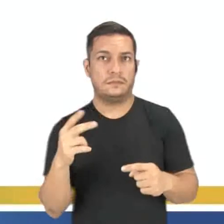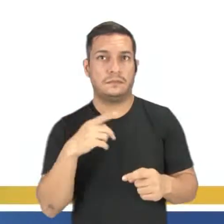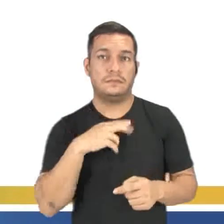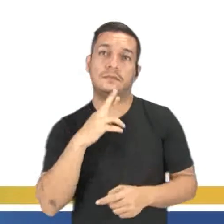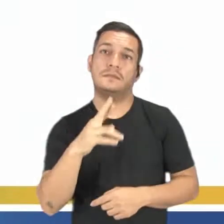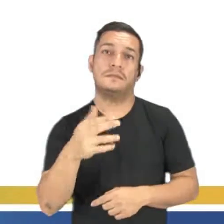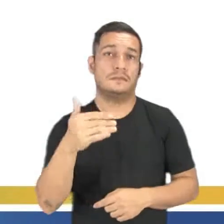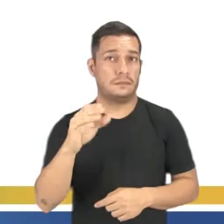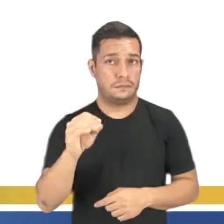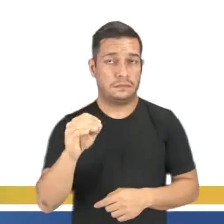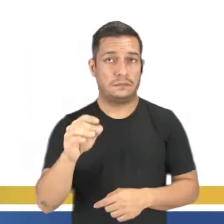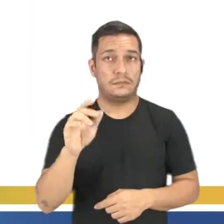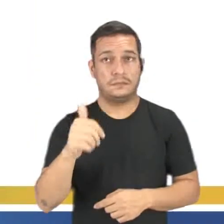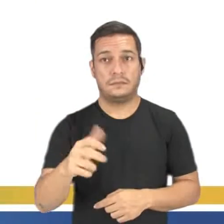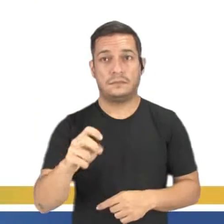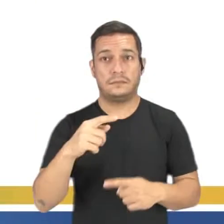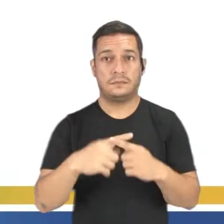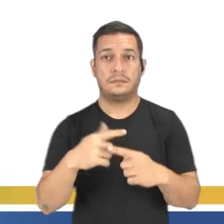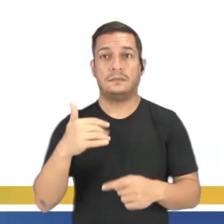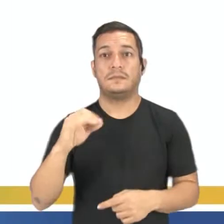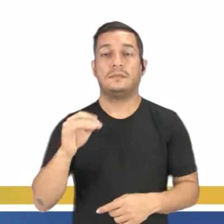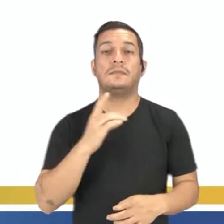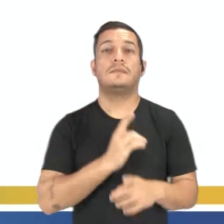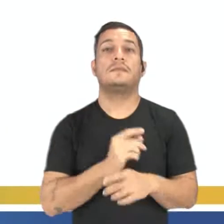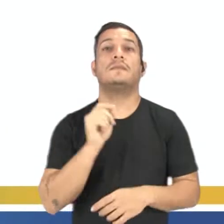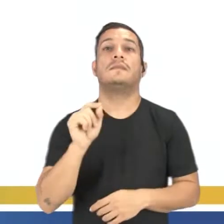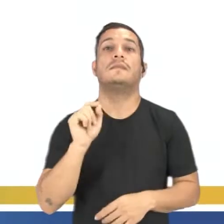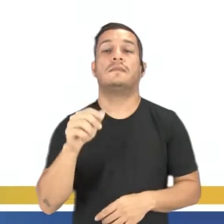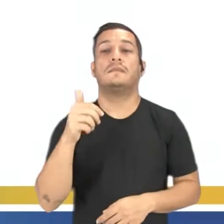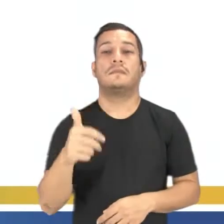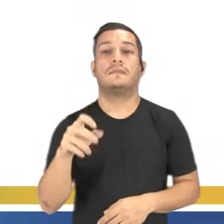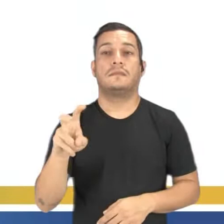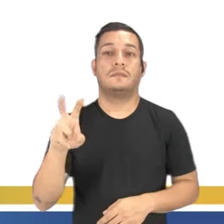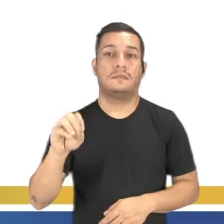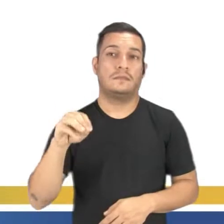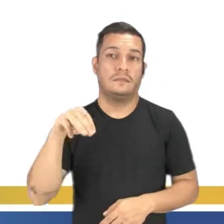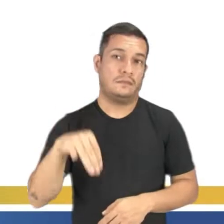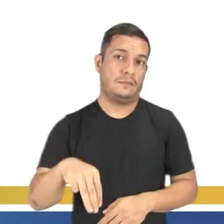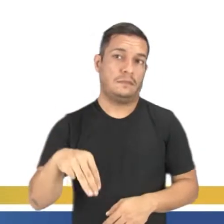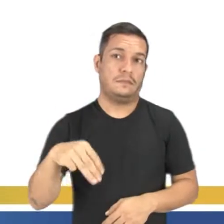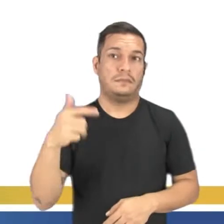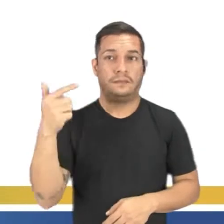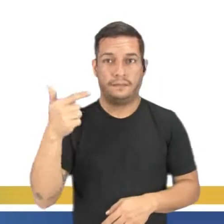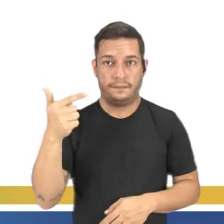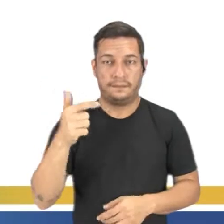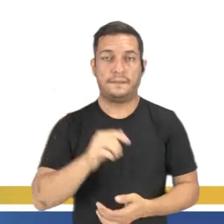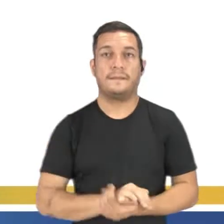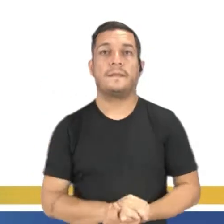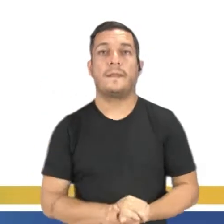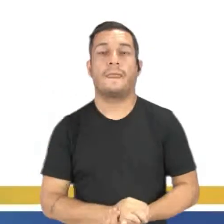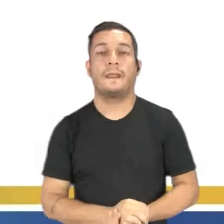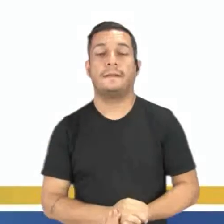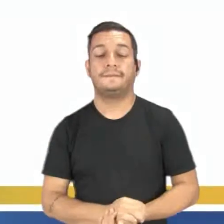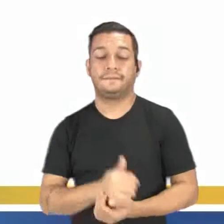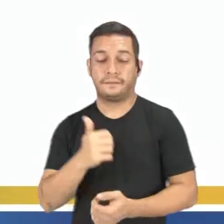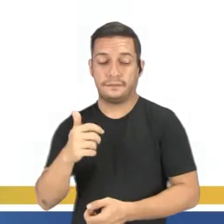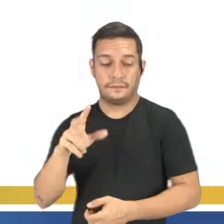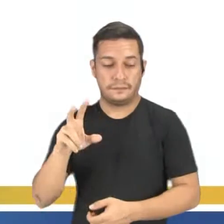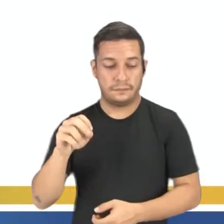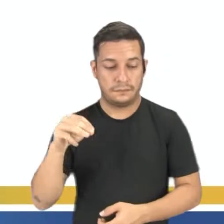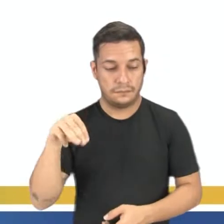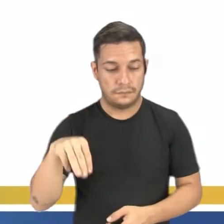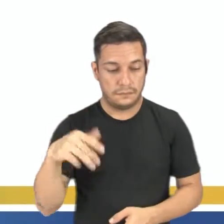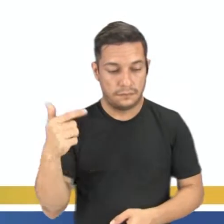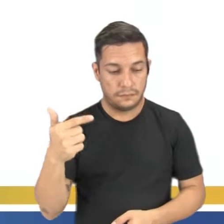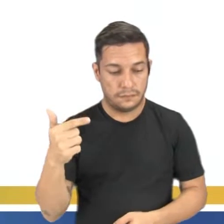nos dá 10. E aí 15 vezes 10 encontraremos 150 metros quadrados. Esses 150